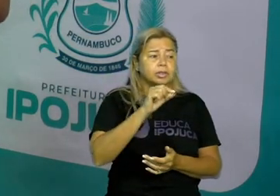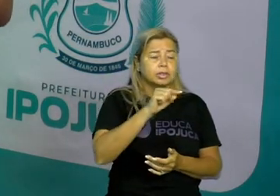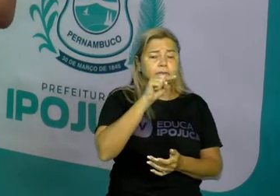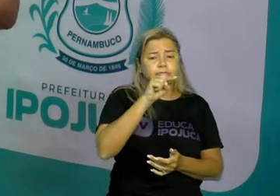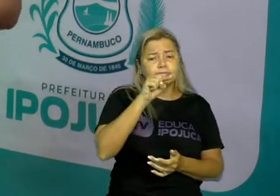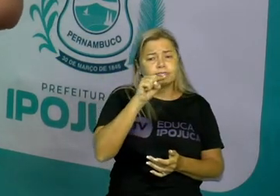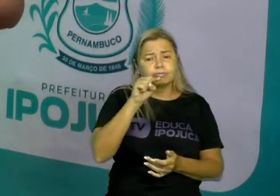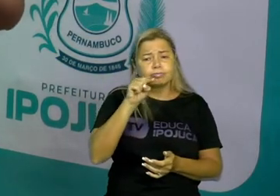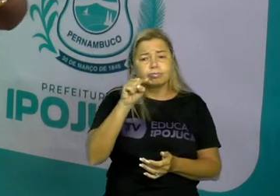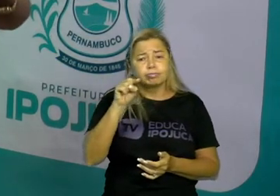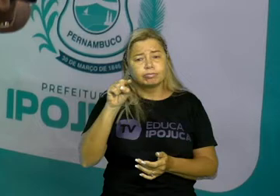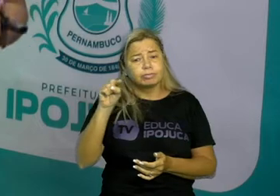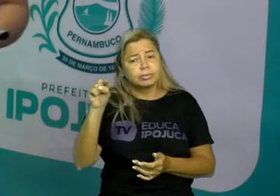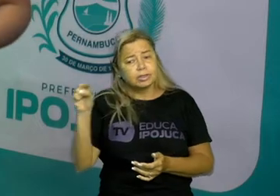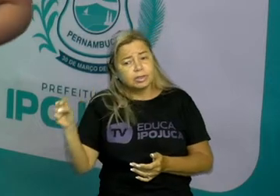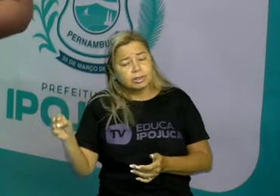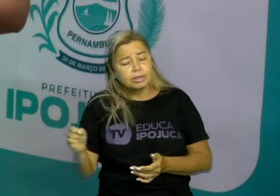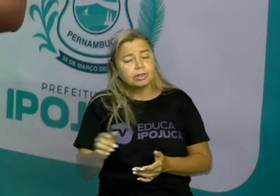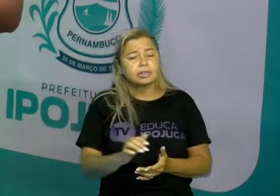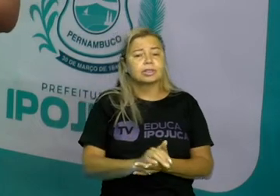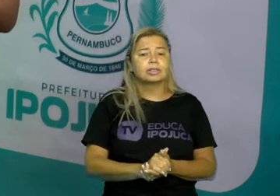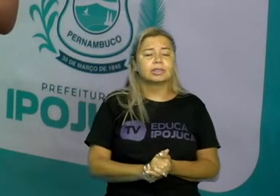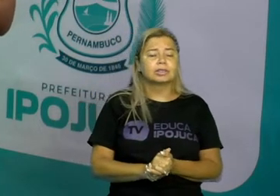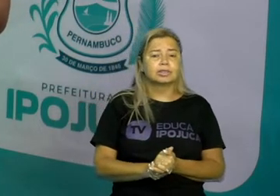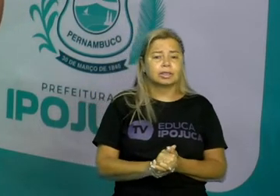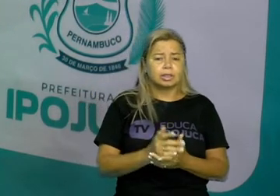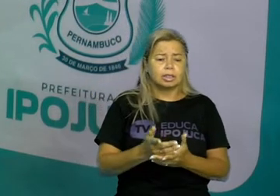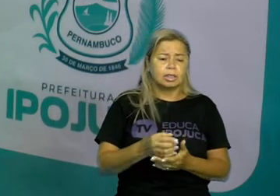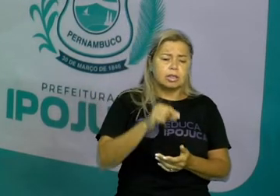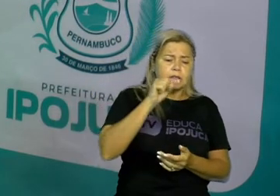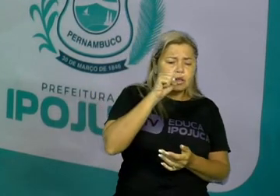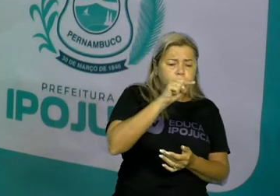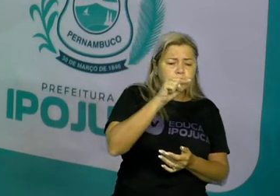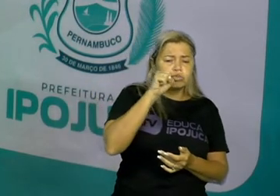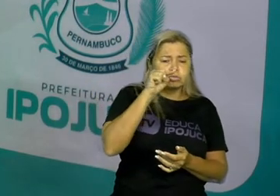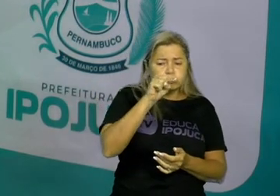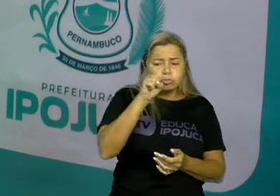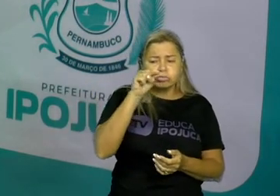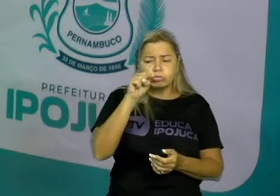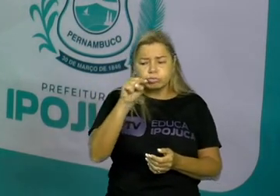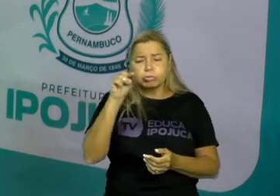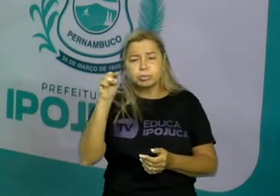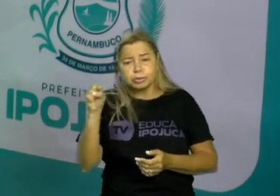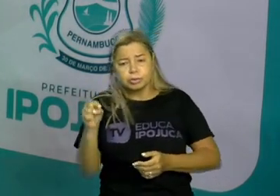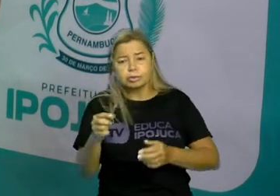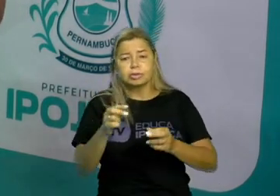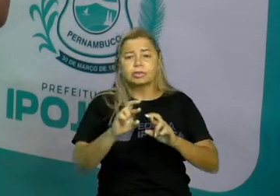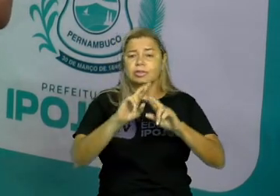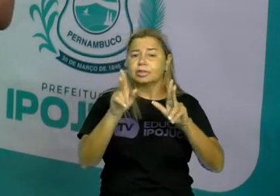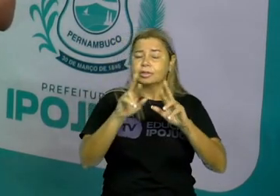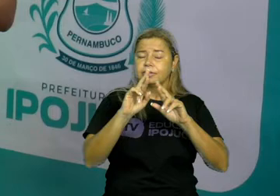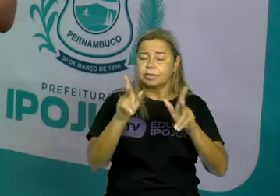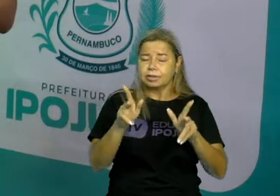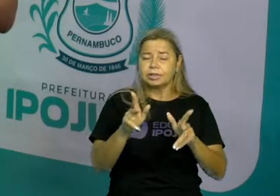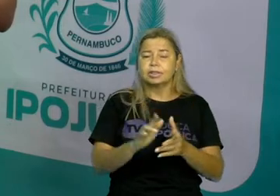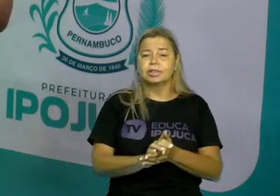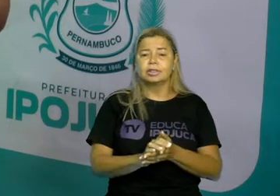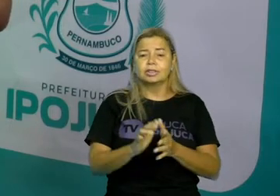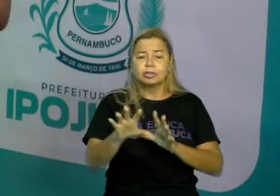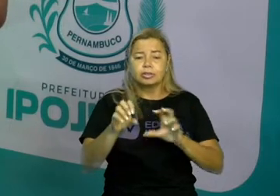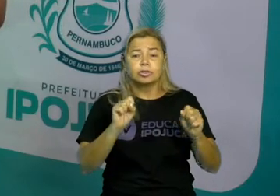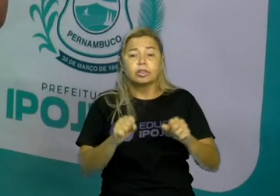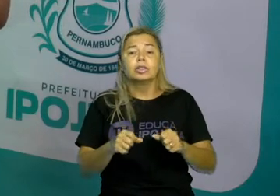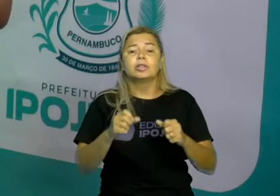pontilhada. É uma linha, não deixa de ser uma linha. Mesmo ela sendo assim, ó, de diferentes formatos, tá? De